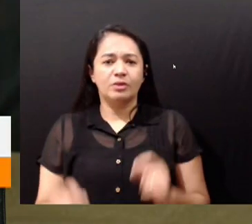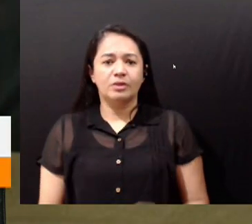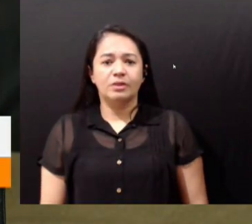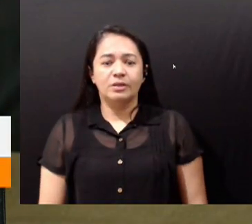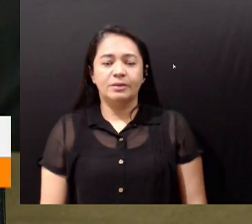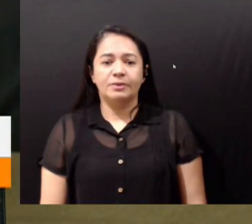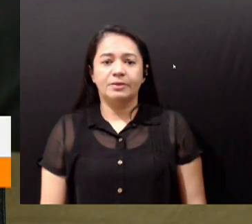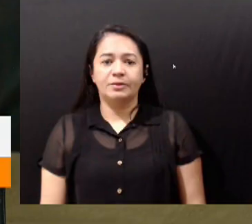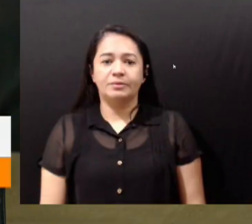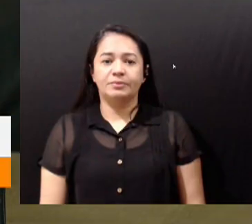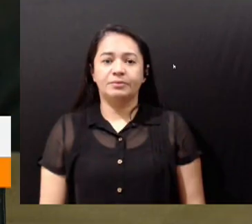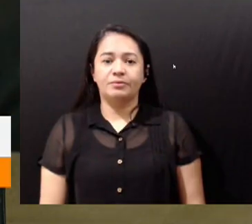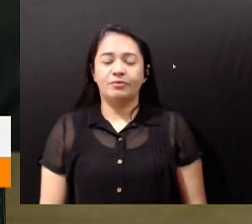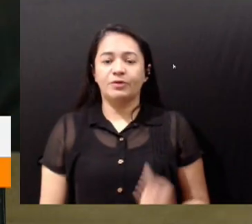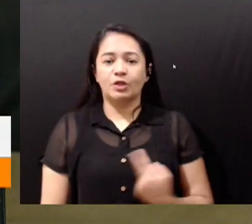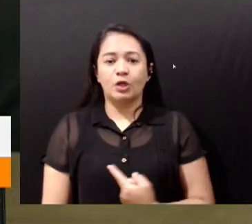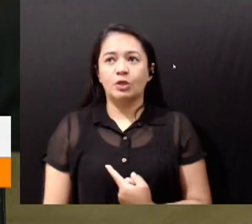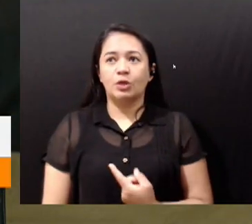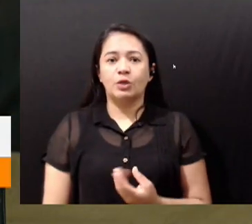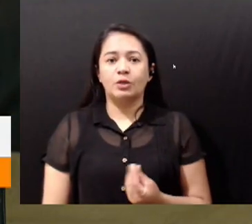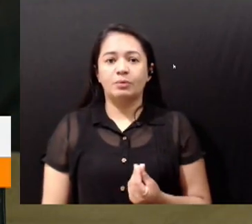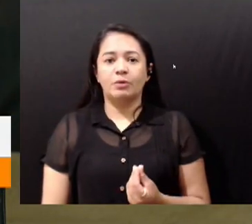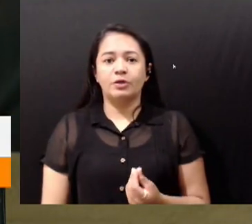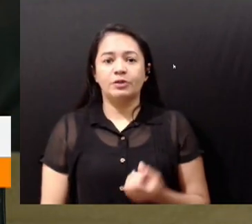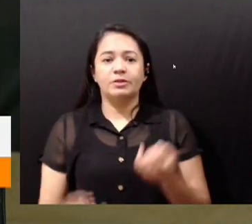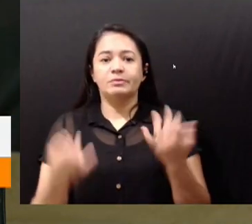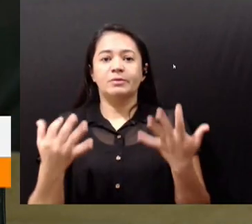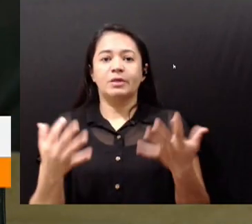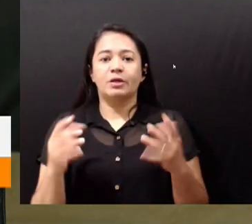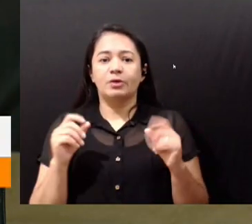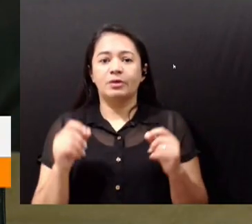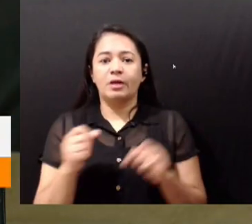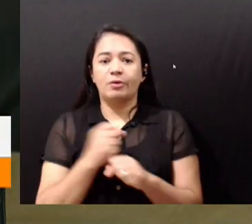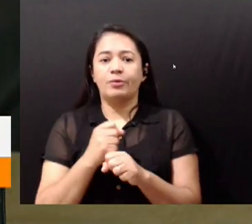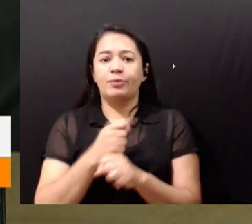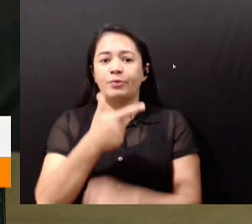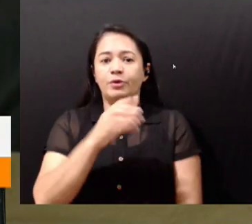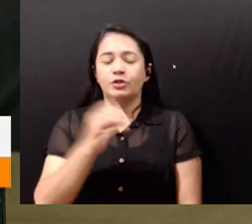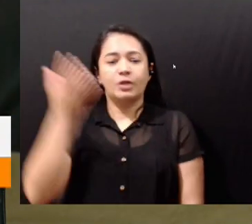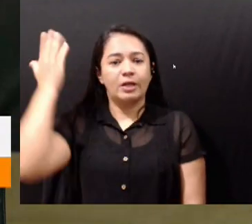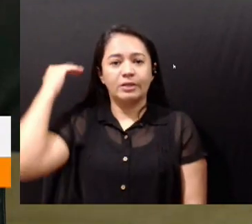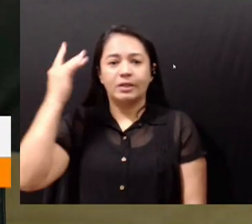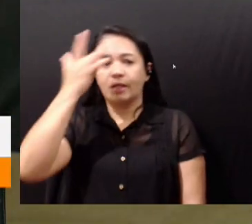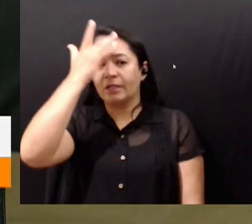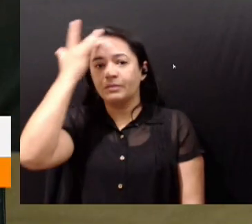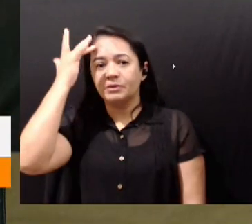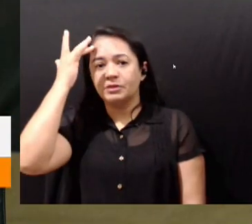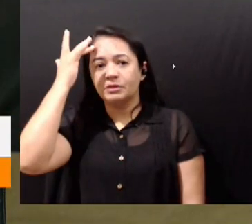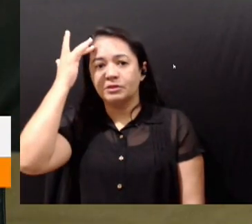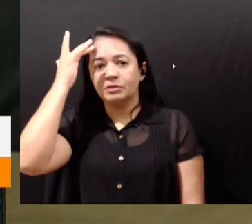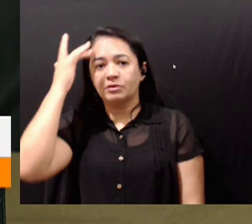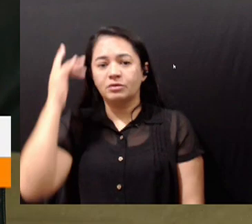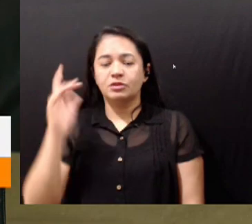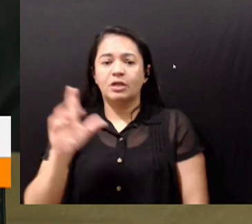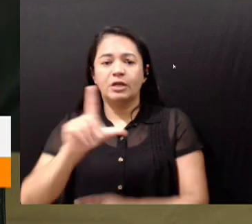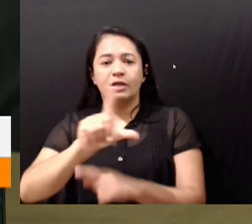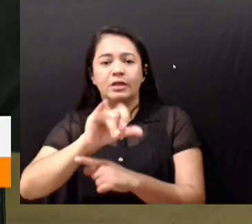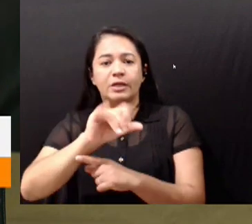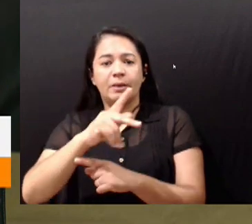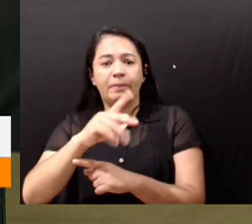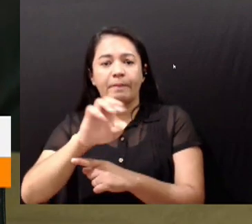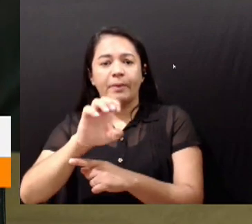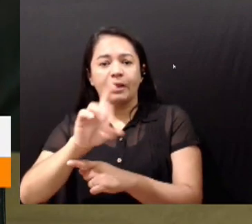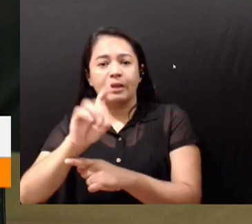gente pode dizer que há 20 anos atrás as pessoas falavam em lipedema. Entende? Então, assim, é importante a gente conhecer o nosso